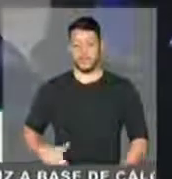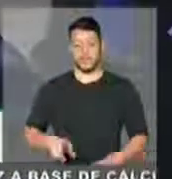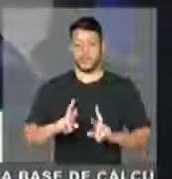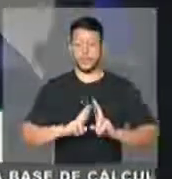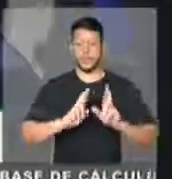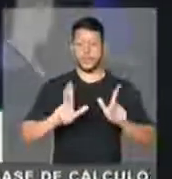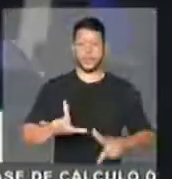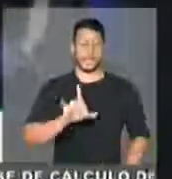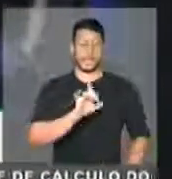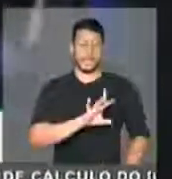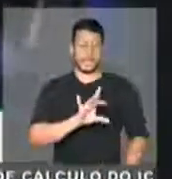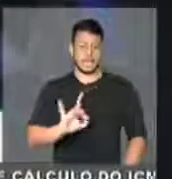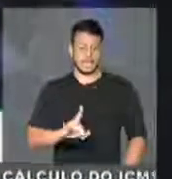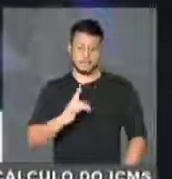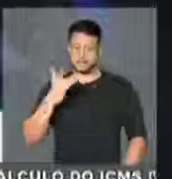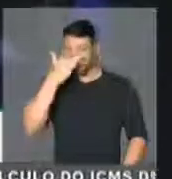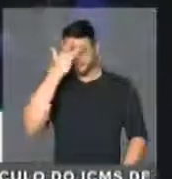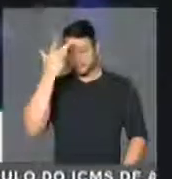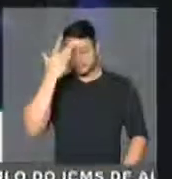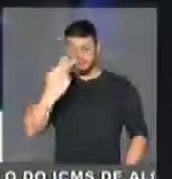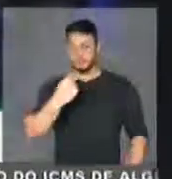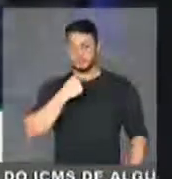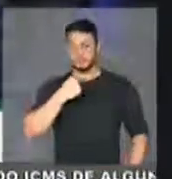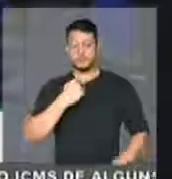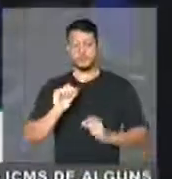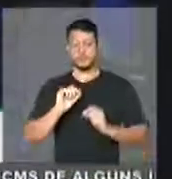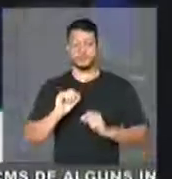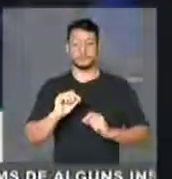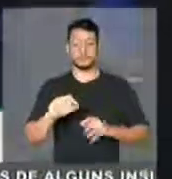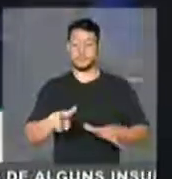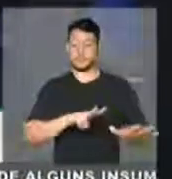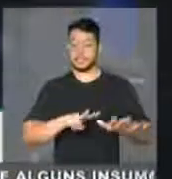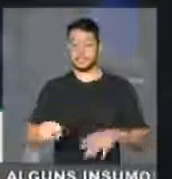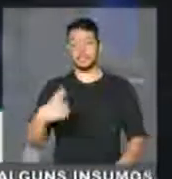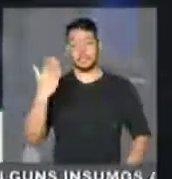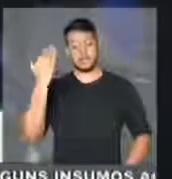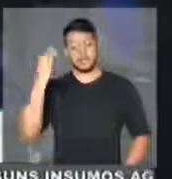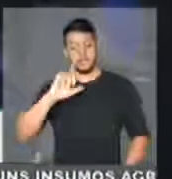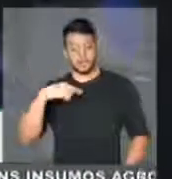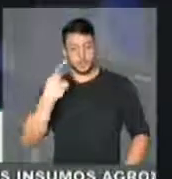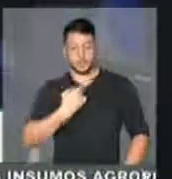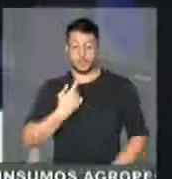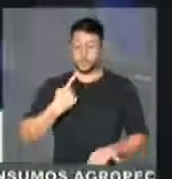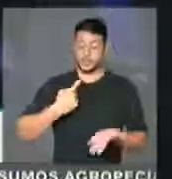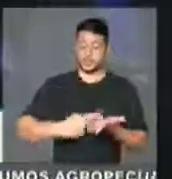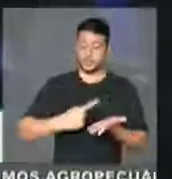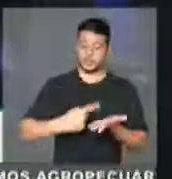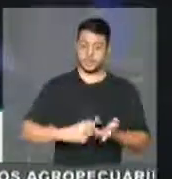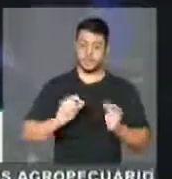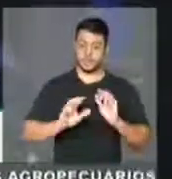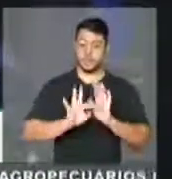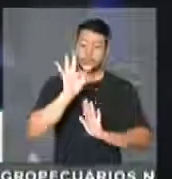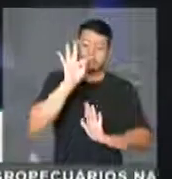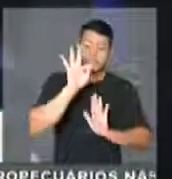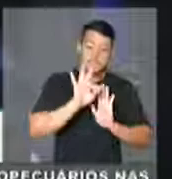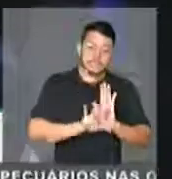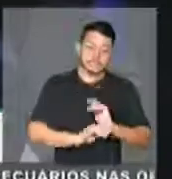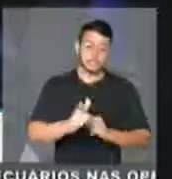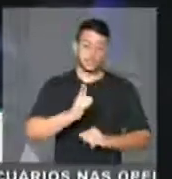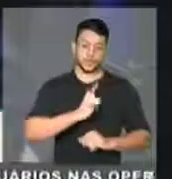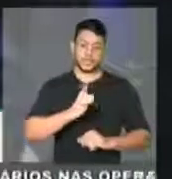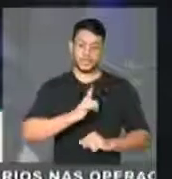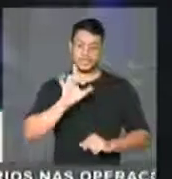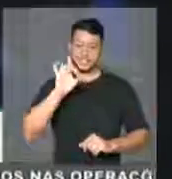pelo particular, pelo indivíduo. Semana passada nós combinamos aqui que faríamos um texto que